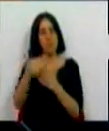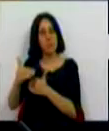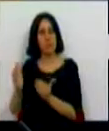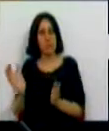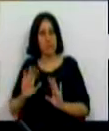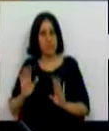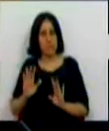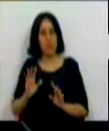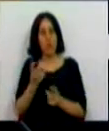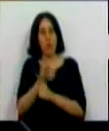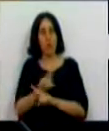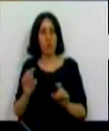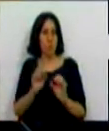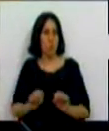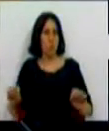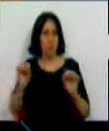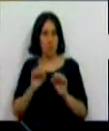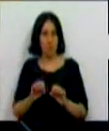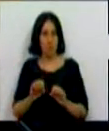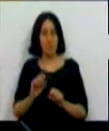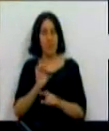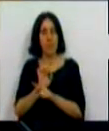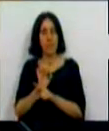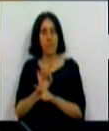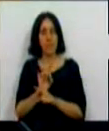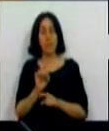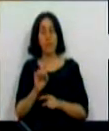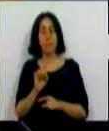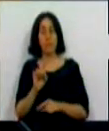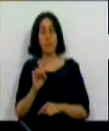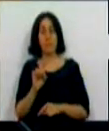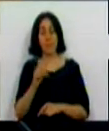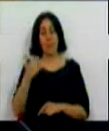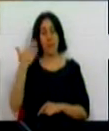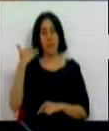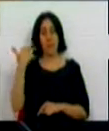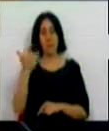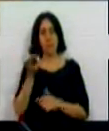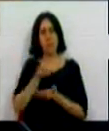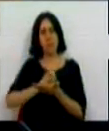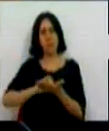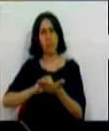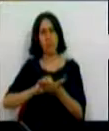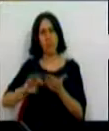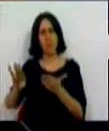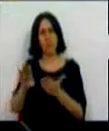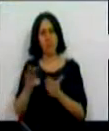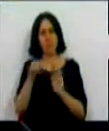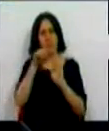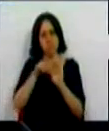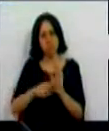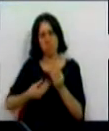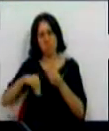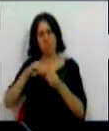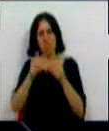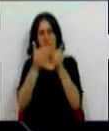e sem impedimentos. Em vez das complicações do anterior despacho, com fórmulas e formulazinhas, com anexos